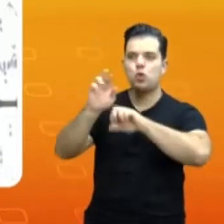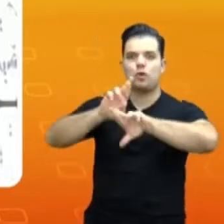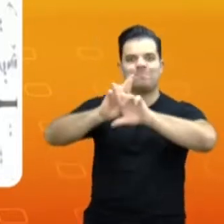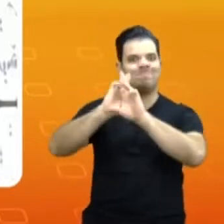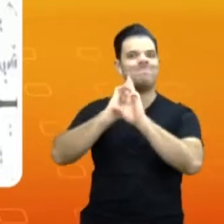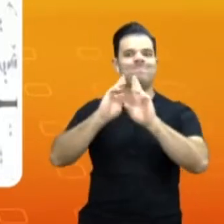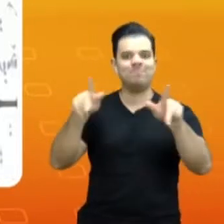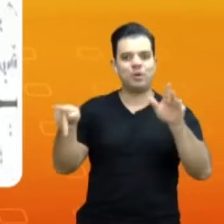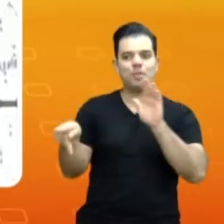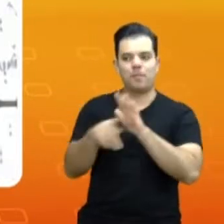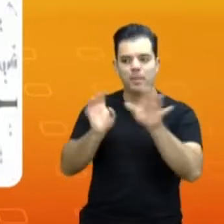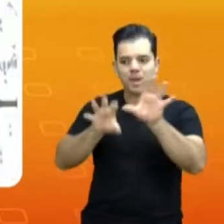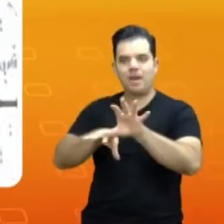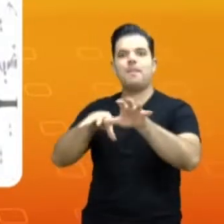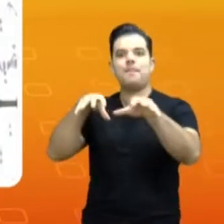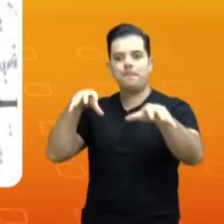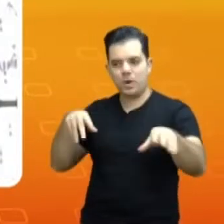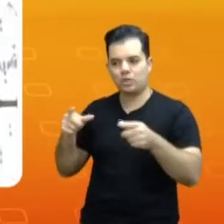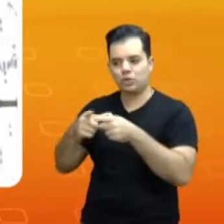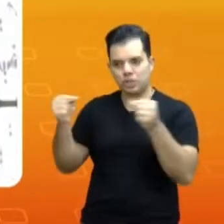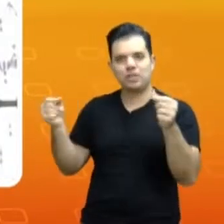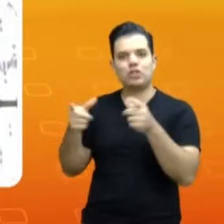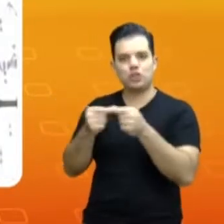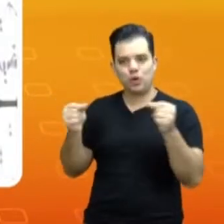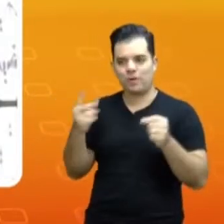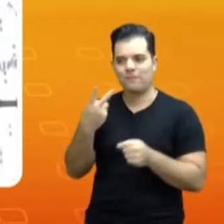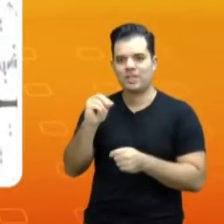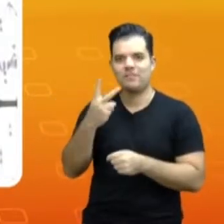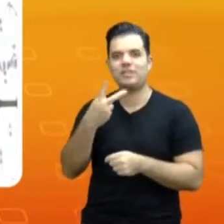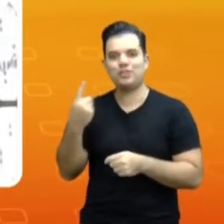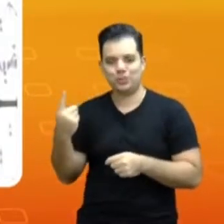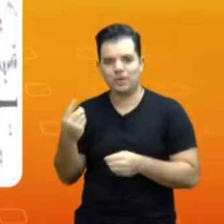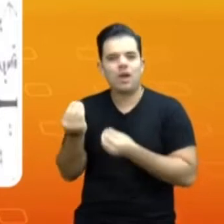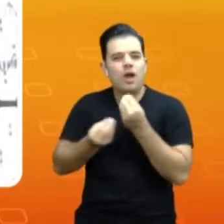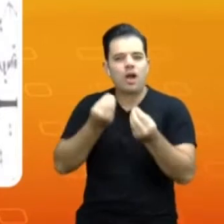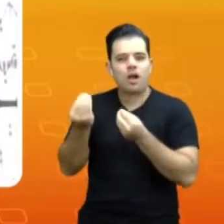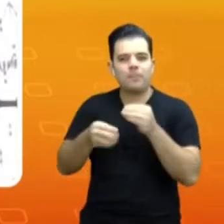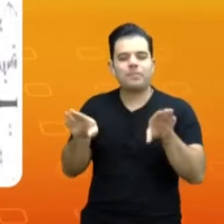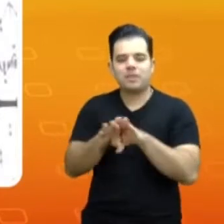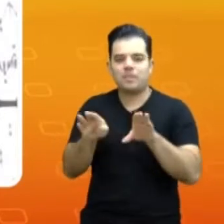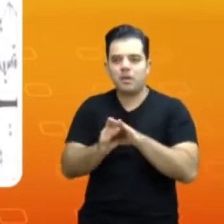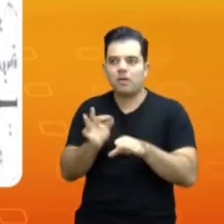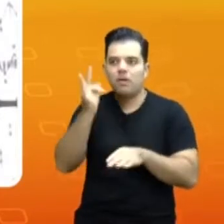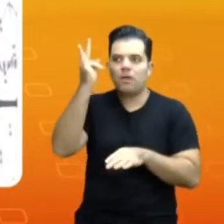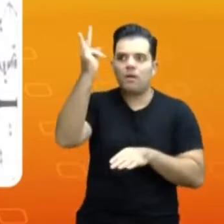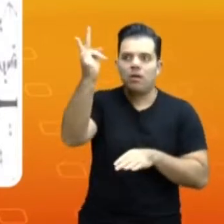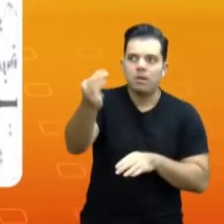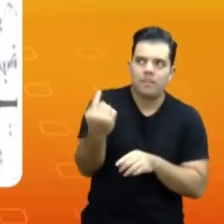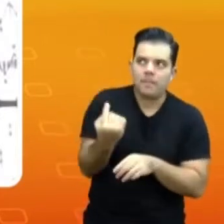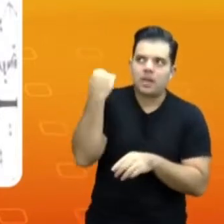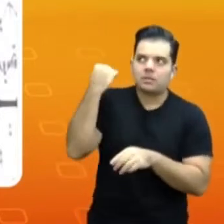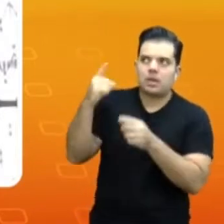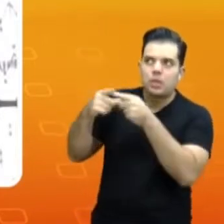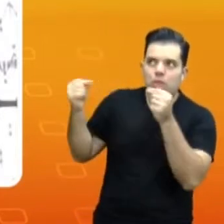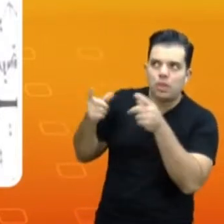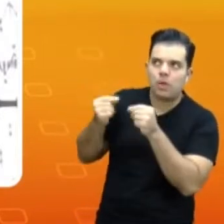foi a cobertura das Olimpíadas de Tóquio 2021 e, principalmente, como é que tudo isso vai refletir num futuro próximo,